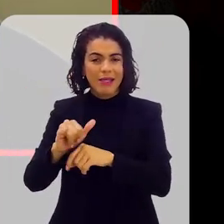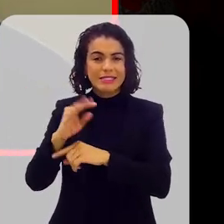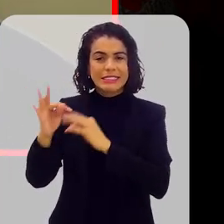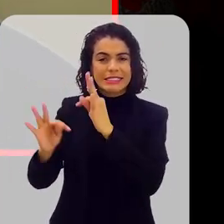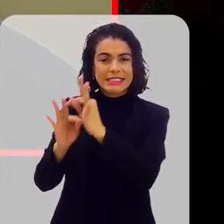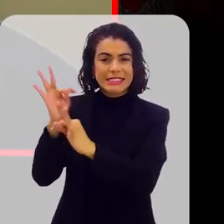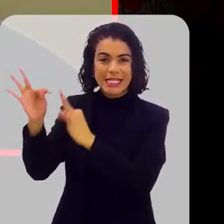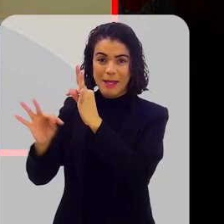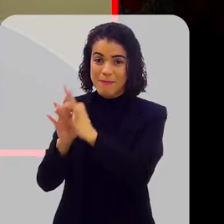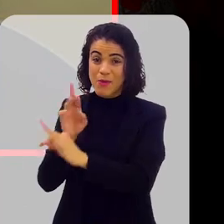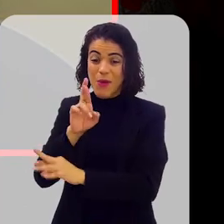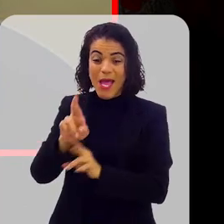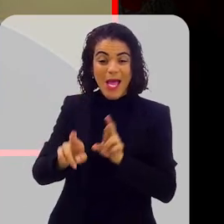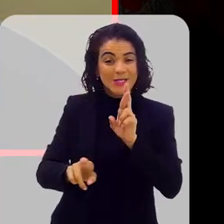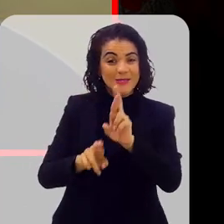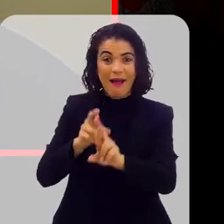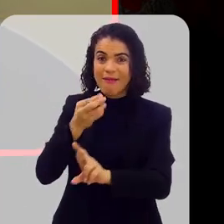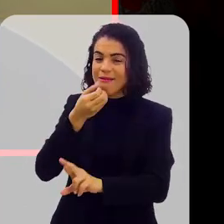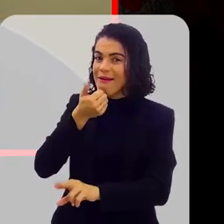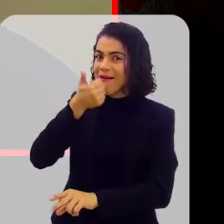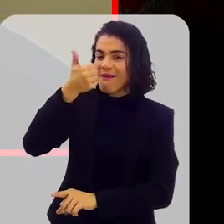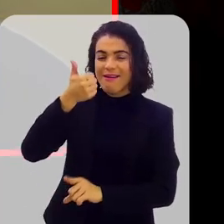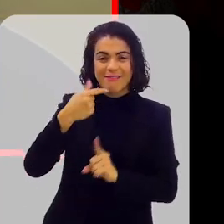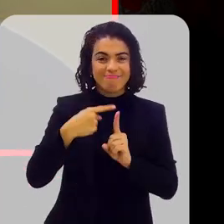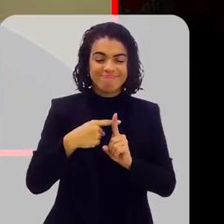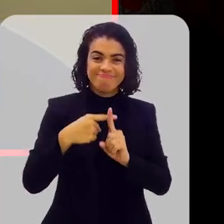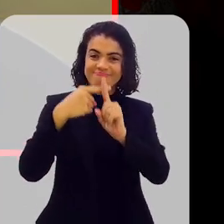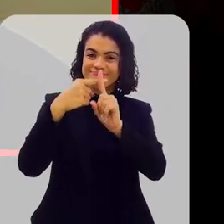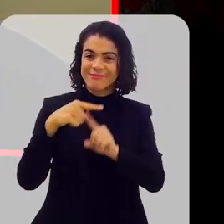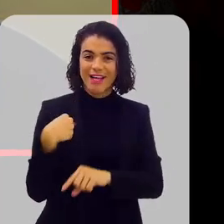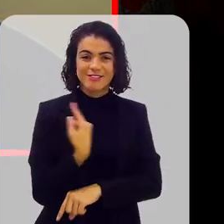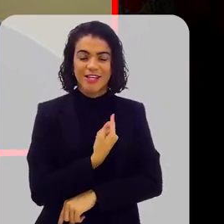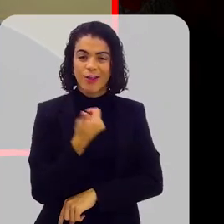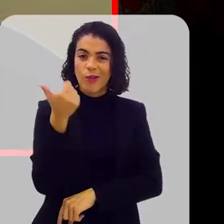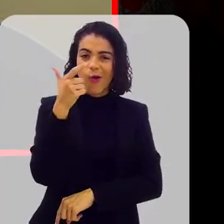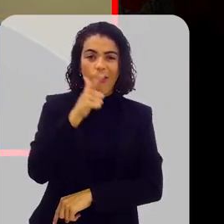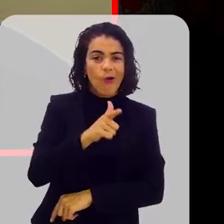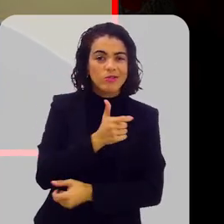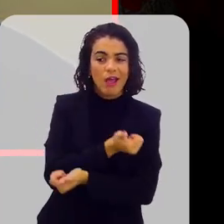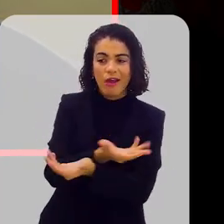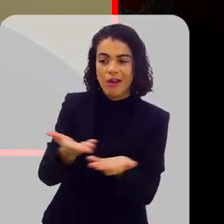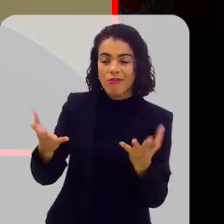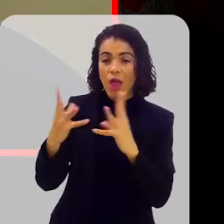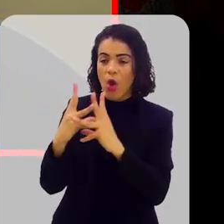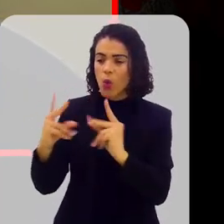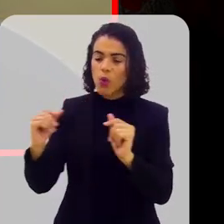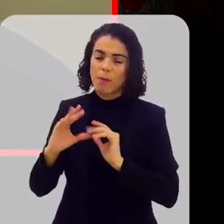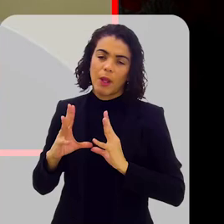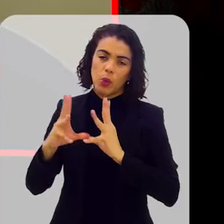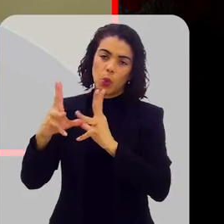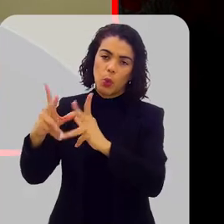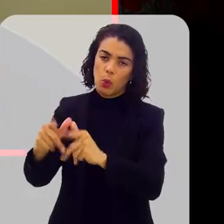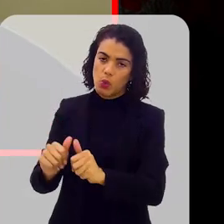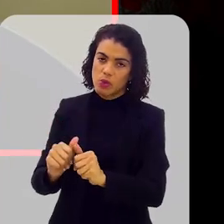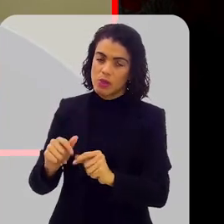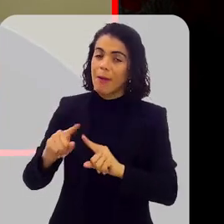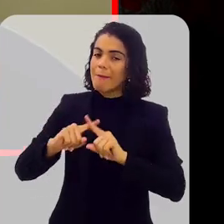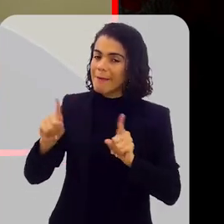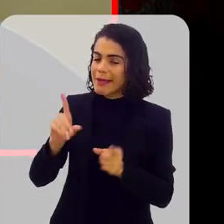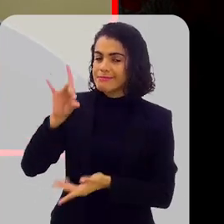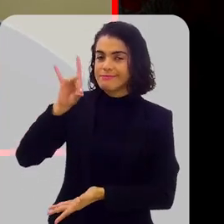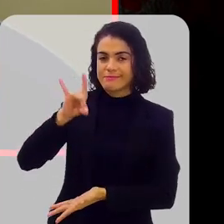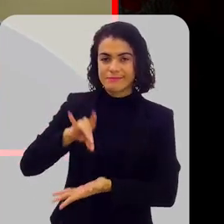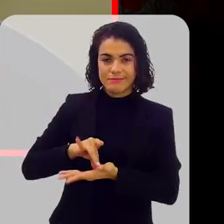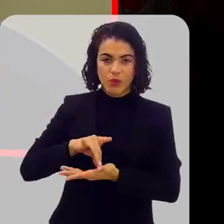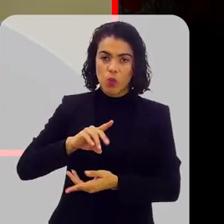evoluindo com resultados cada vez melhores. É claro que a gente ainda não consegue oferecer a cura para todo paciente com